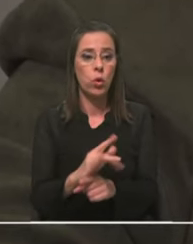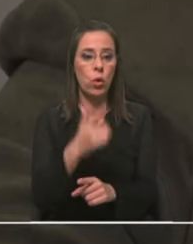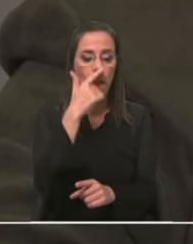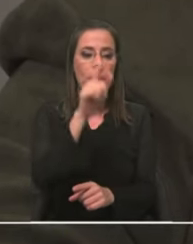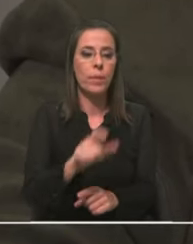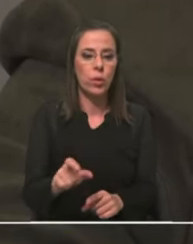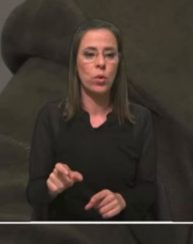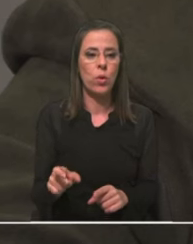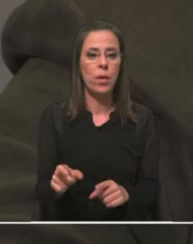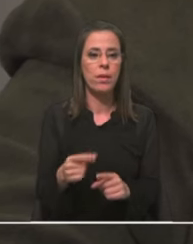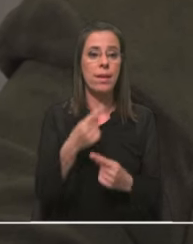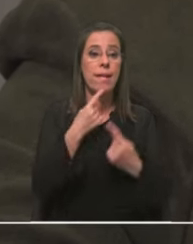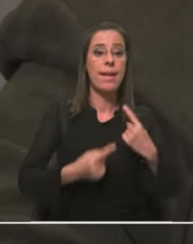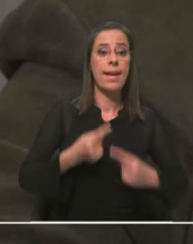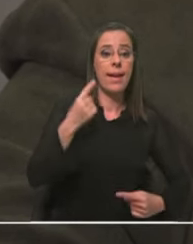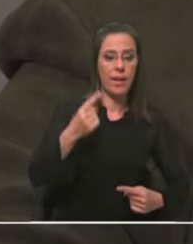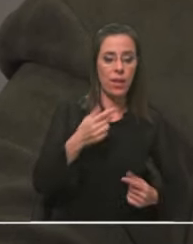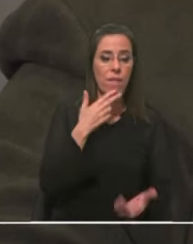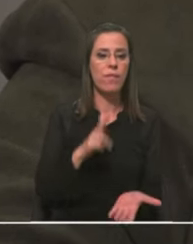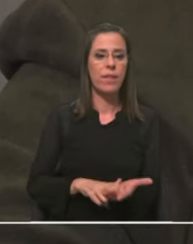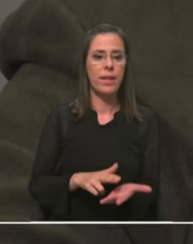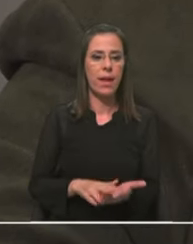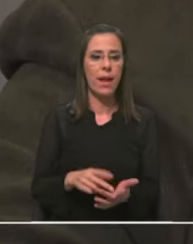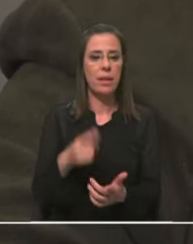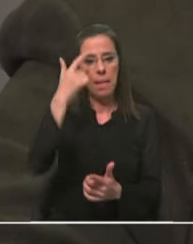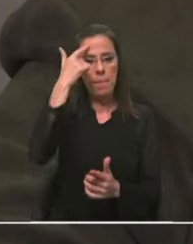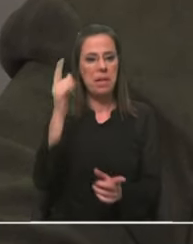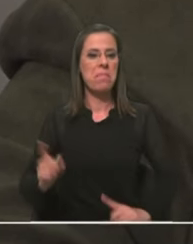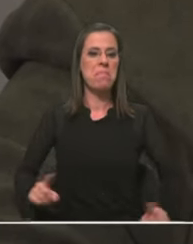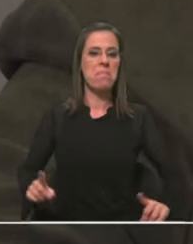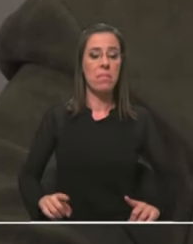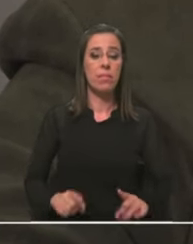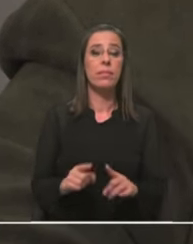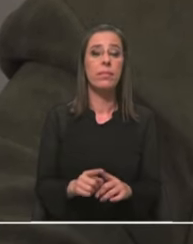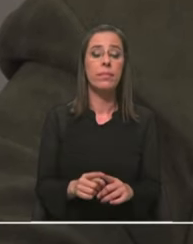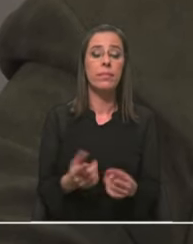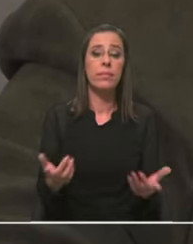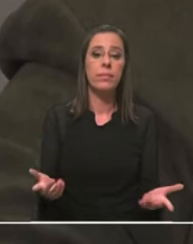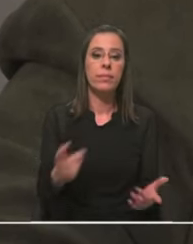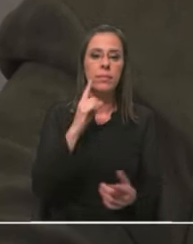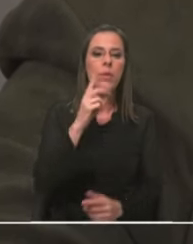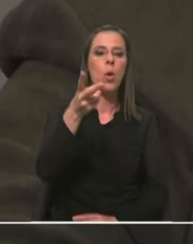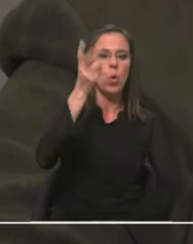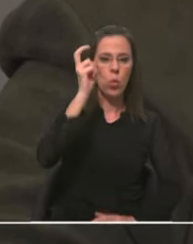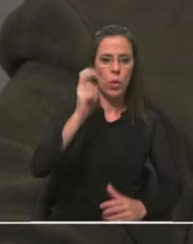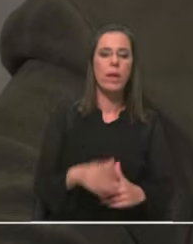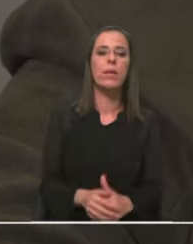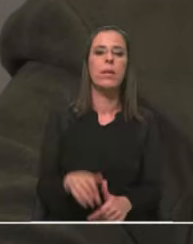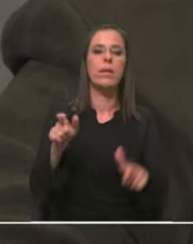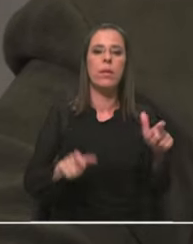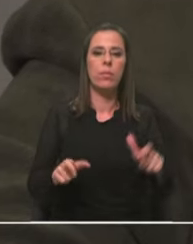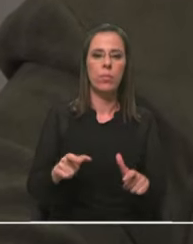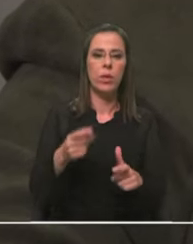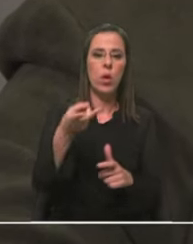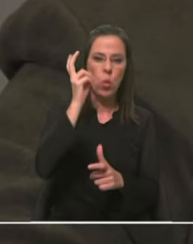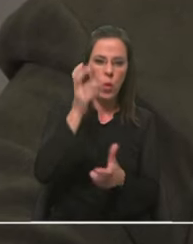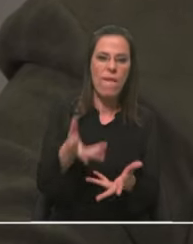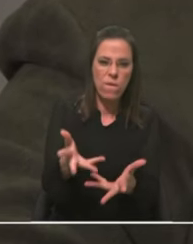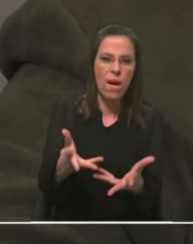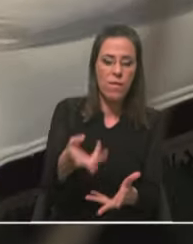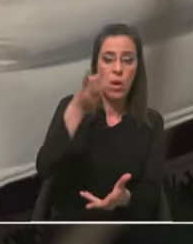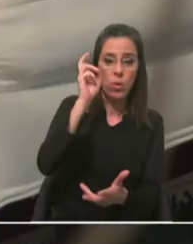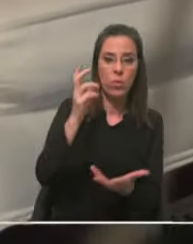pessoas, fizesse saber esta verdade. Mas ela, enfim, teve coragem. Houve pessoas que lhe deram coragem para